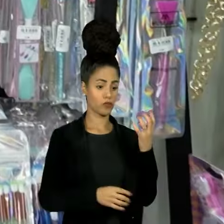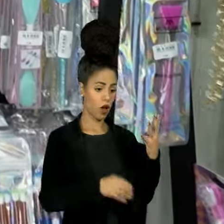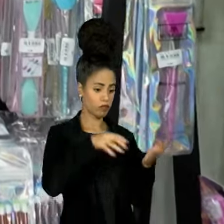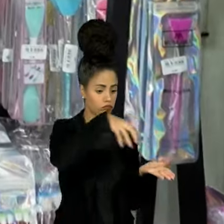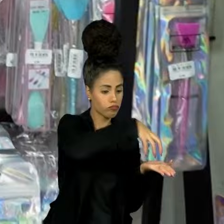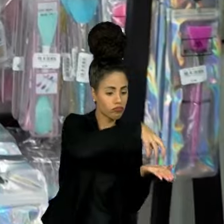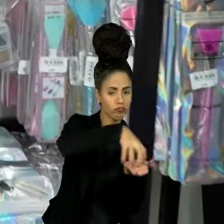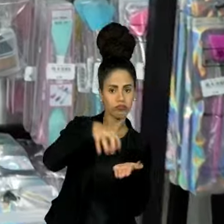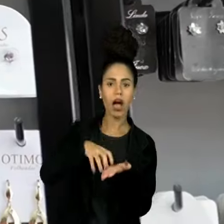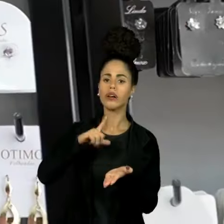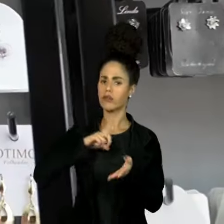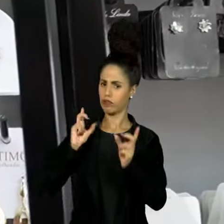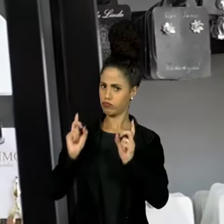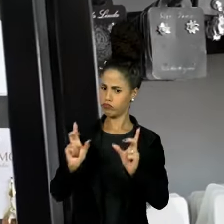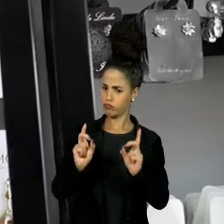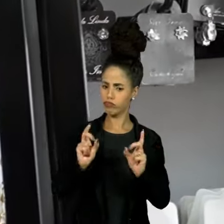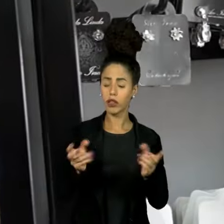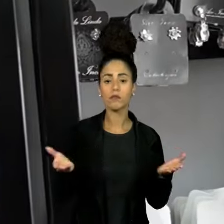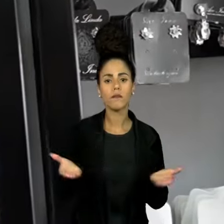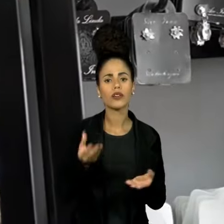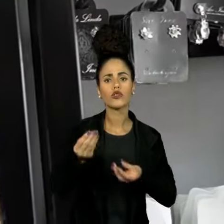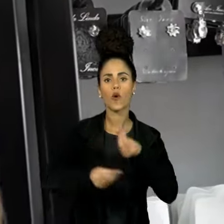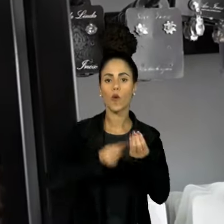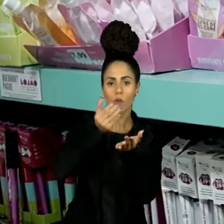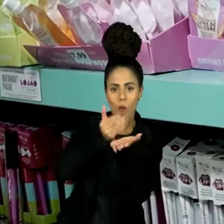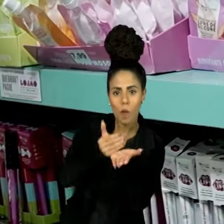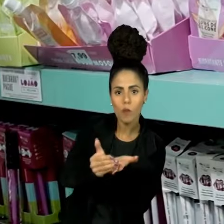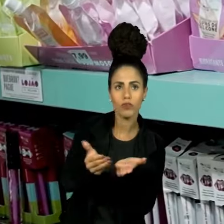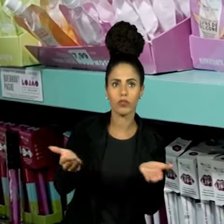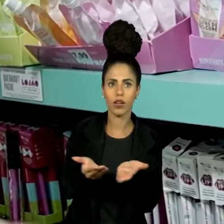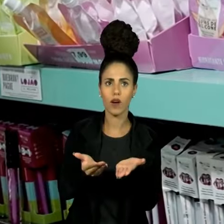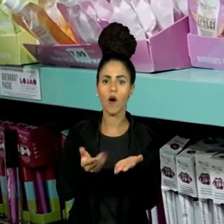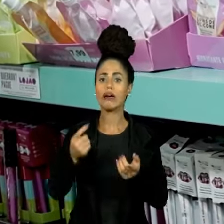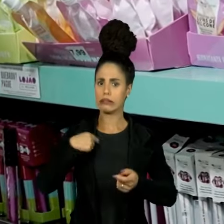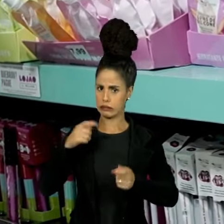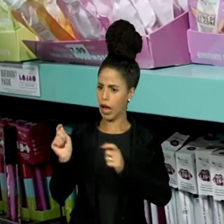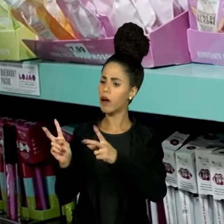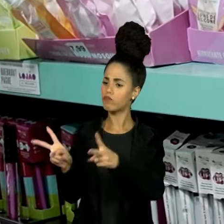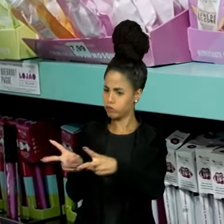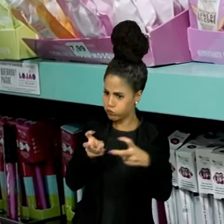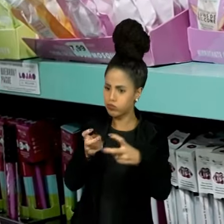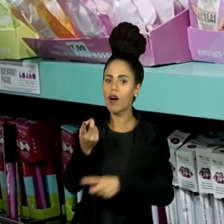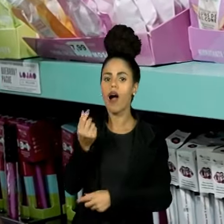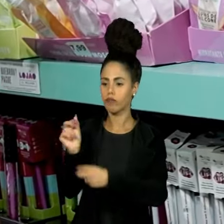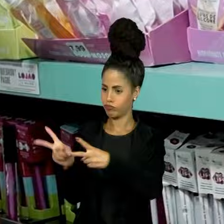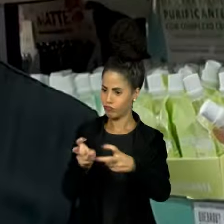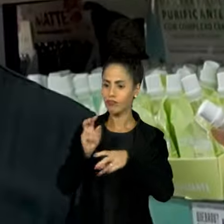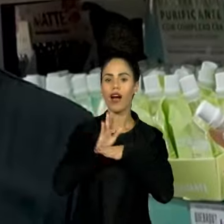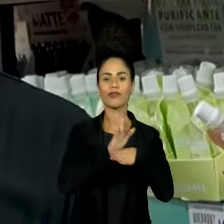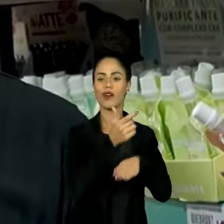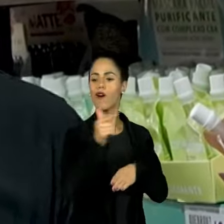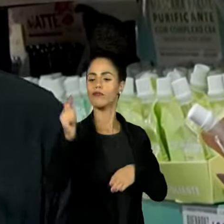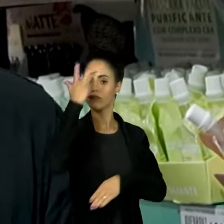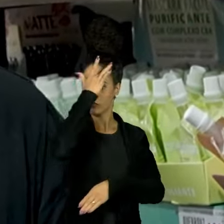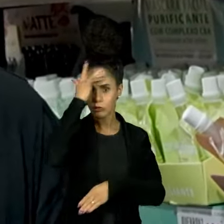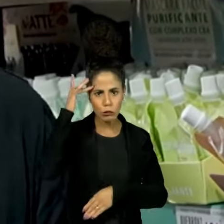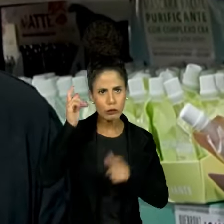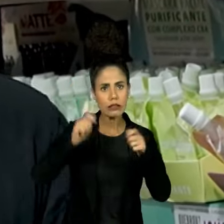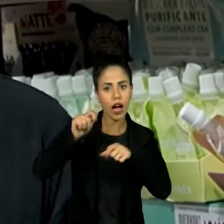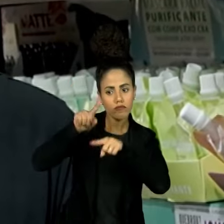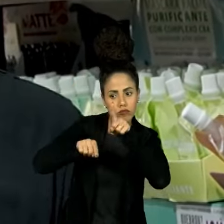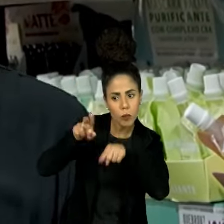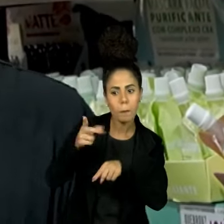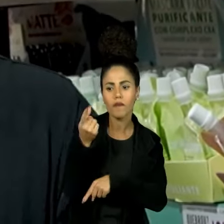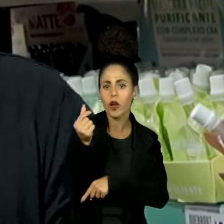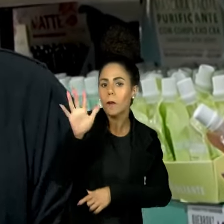um e-commerce. Mas assim, isso é só o começo. Posso ganhar dinheiro, eu posso ter uma empresa e eu posso ajudar o próximo. Eu posso levar produto com preço